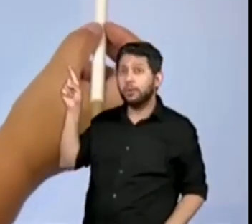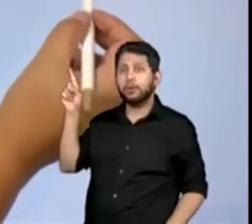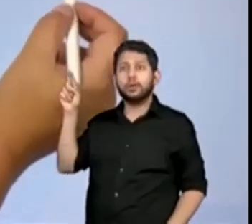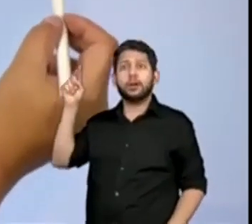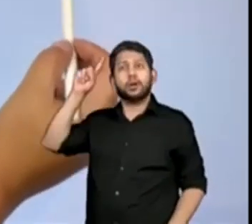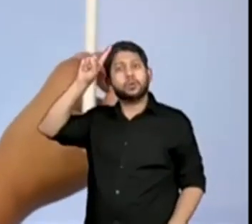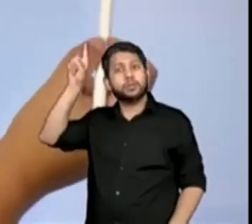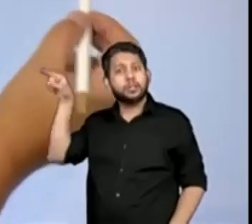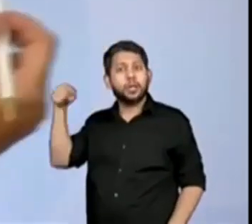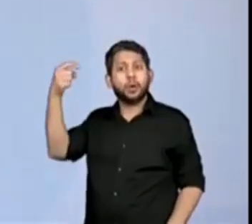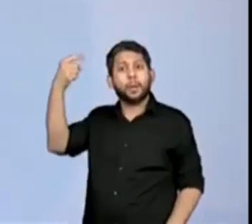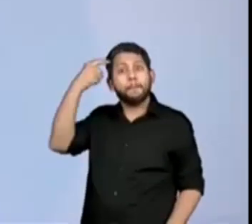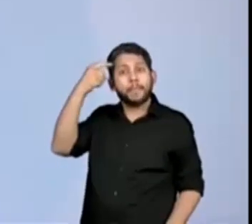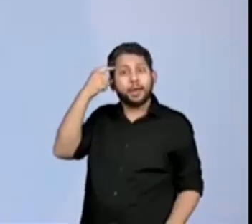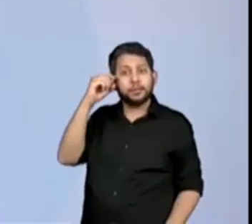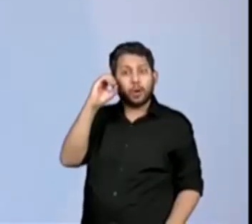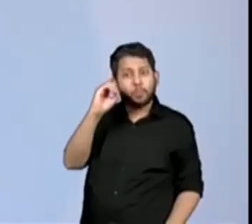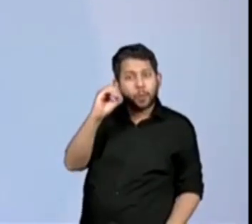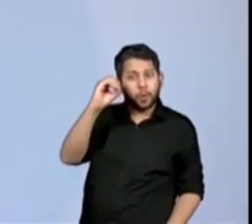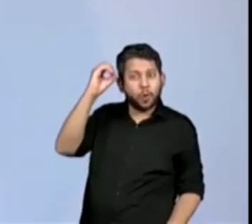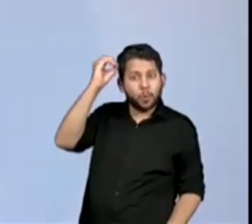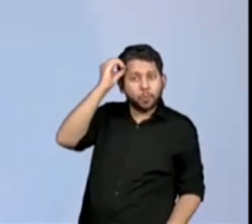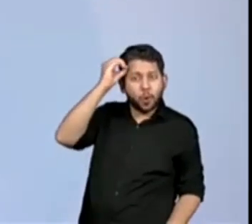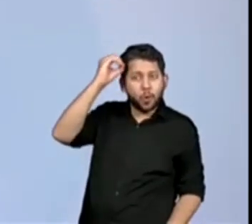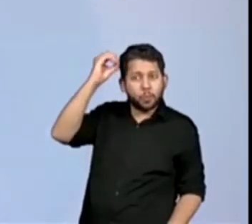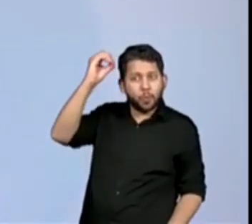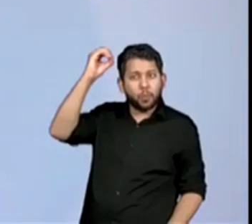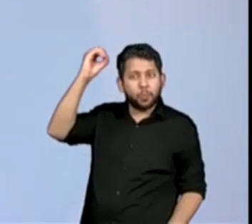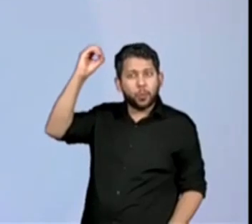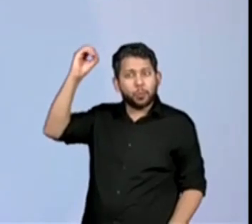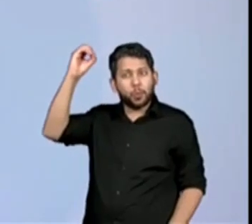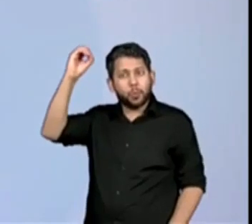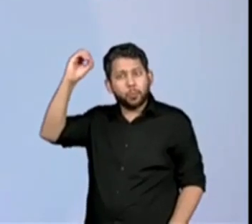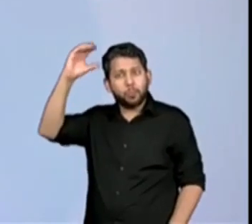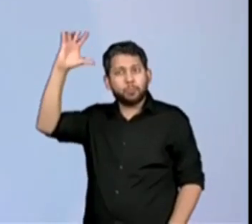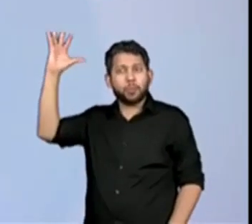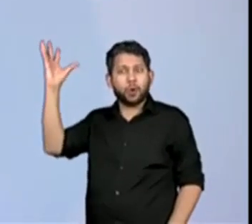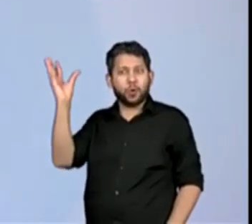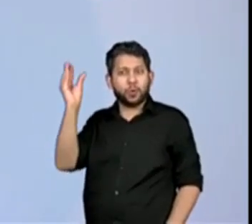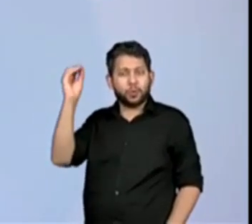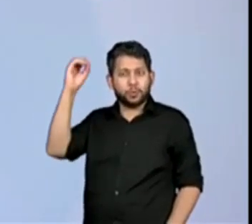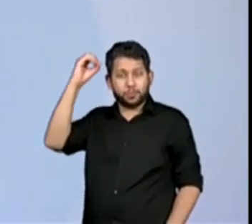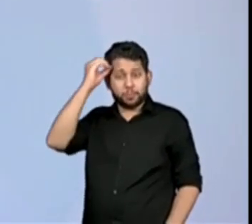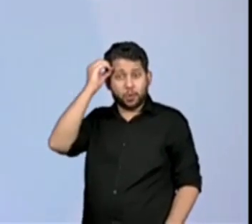círculo, mas tem as bolinhas aqui, ó, como se fosse o pensamento.